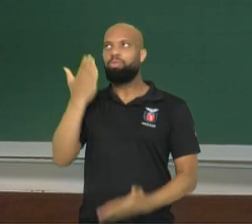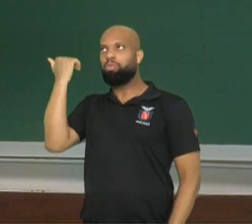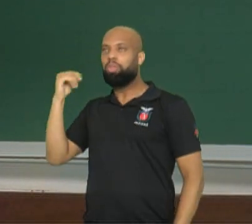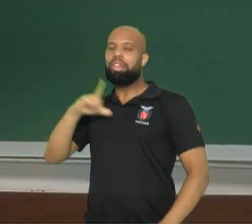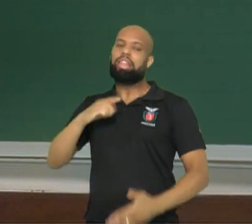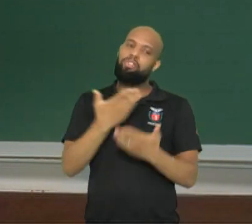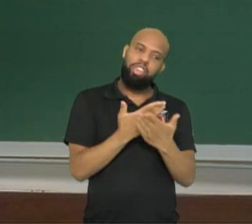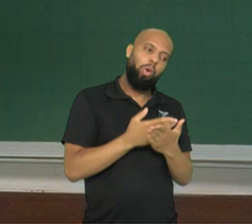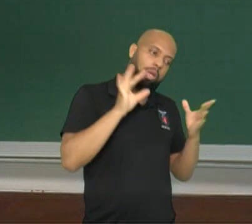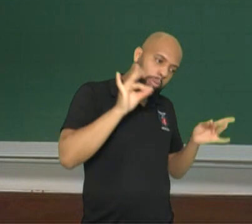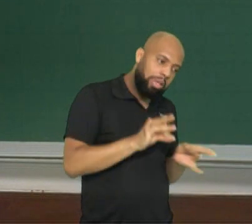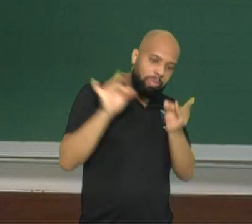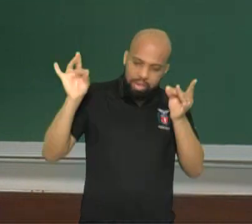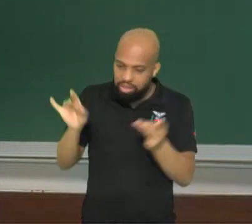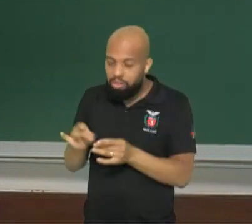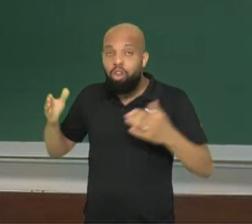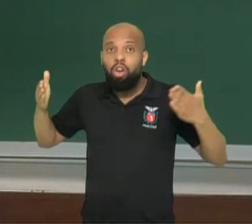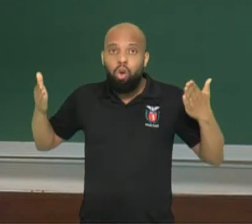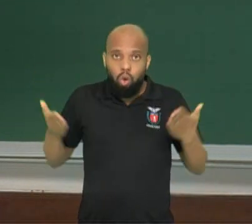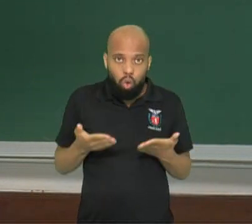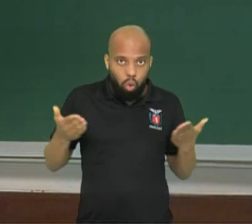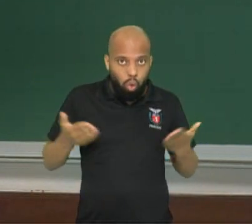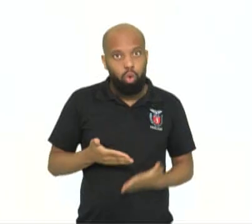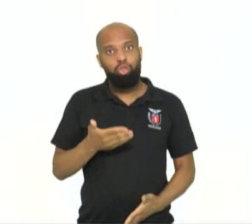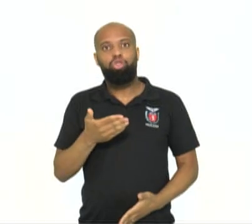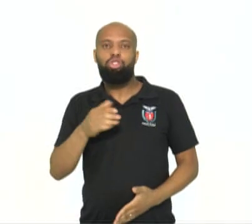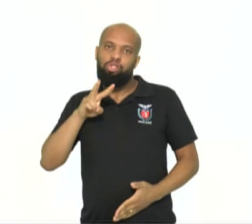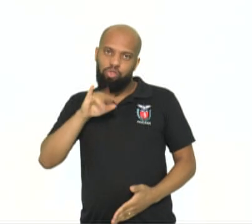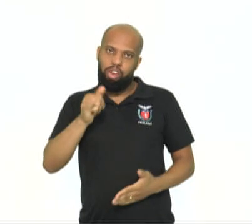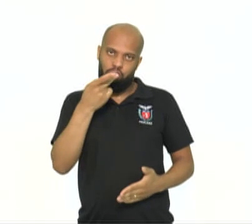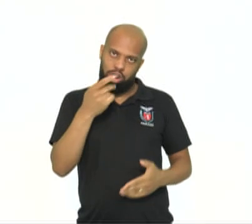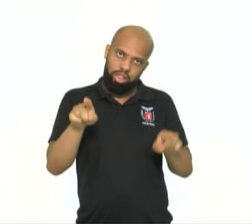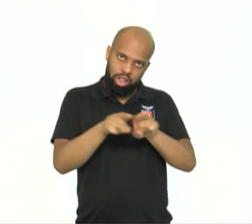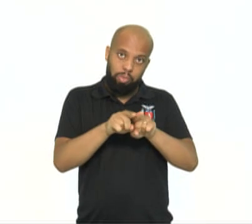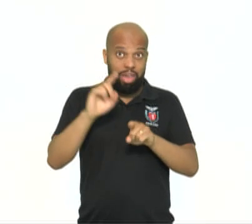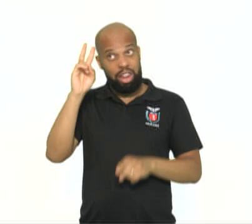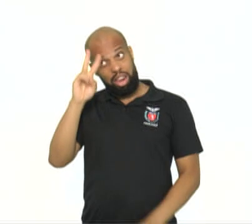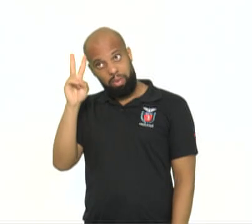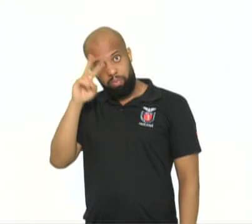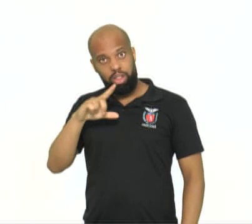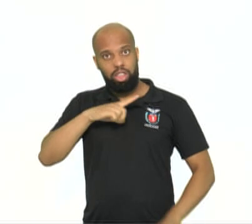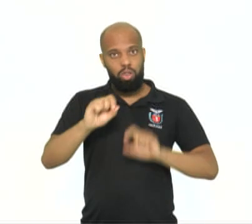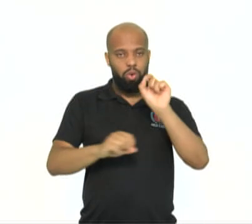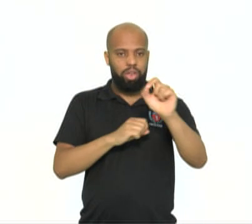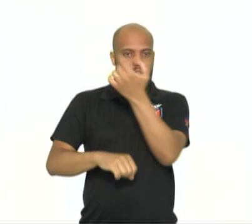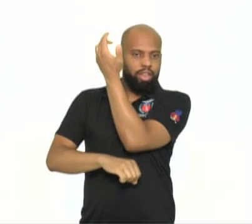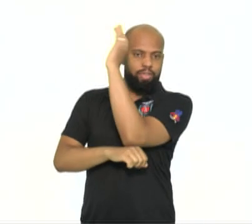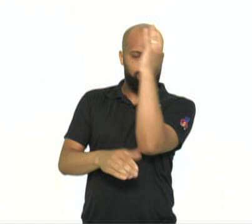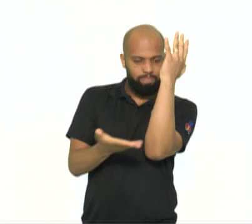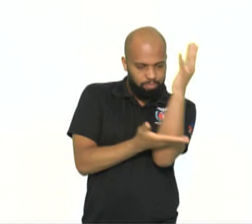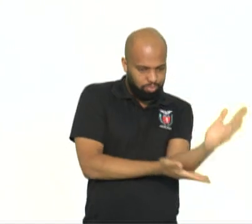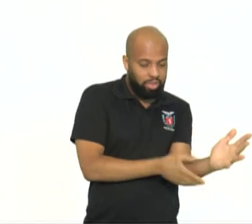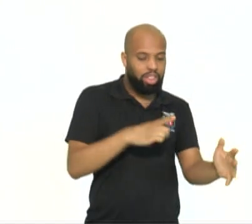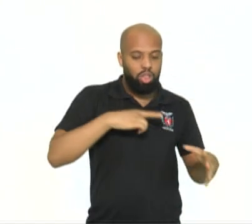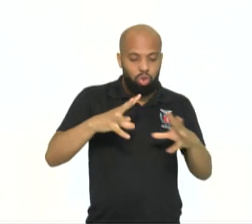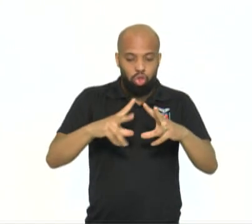solo, já falou na aula de ar e na aula de água também, tá? Mas aqui, ó, só relembrando, desmatamento e queimada deixa o solo exposto. Então você